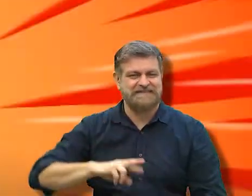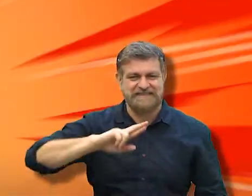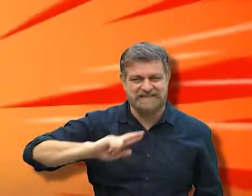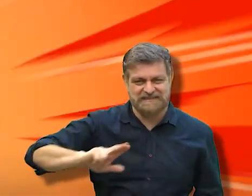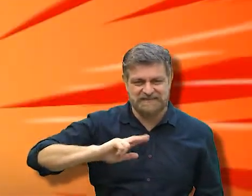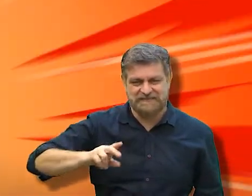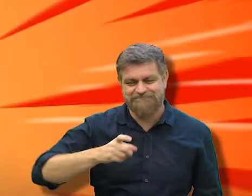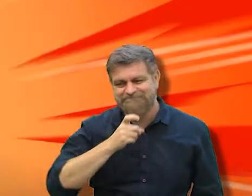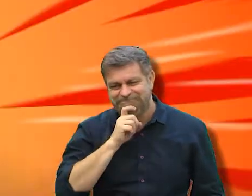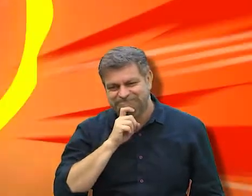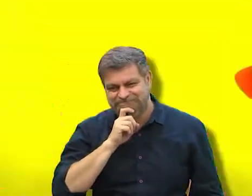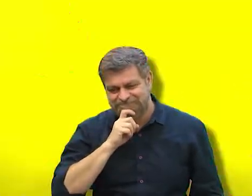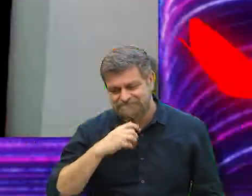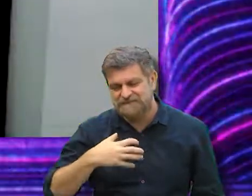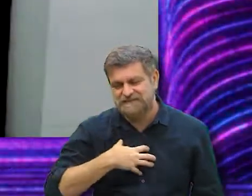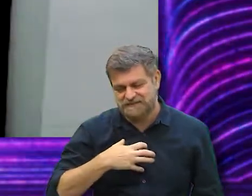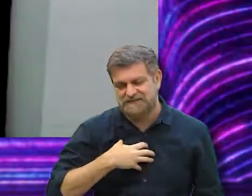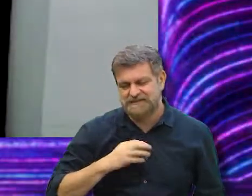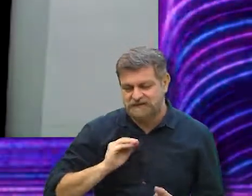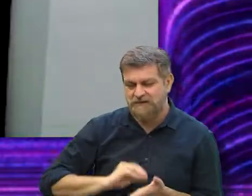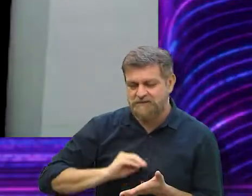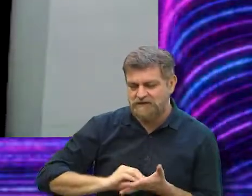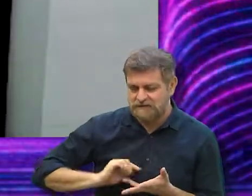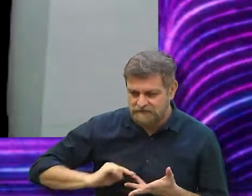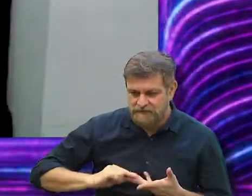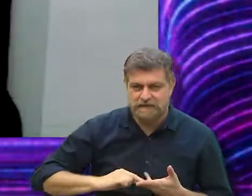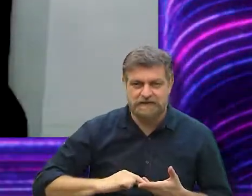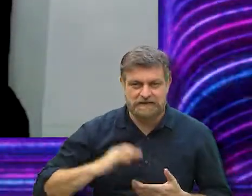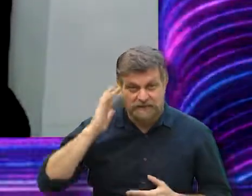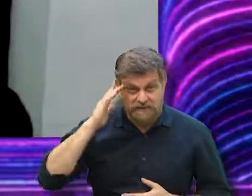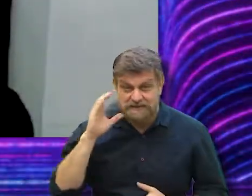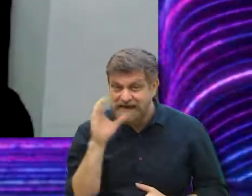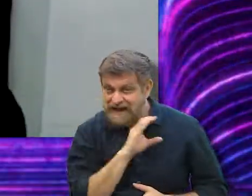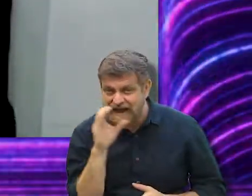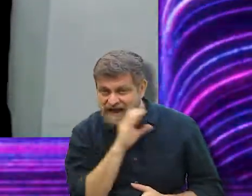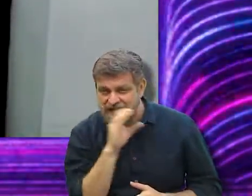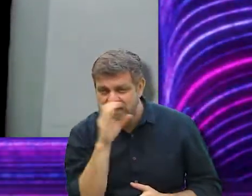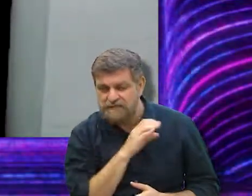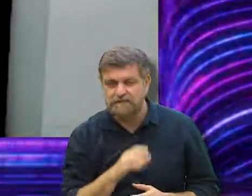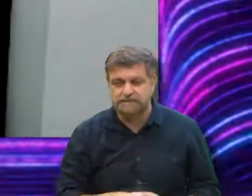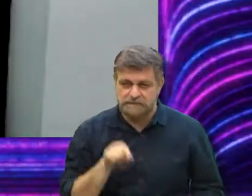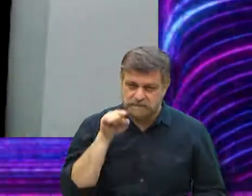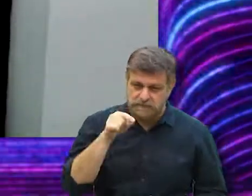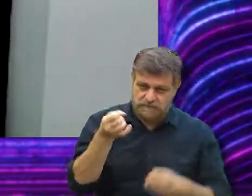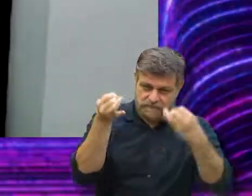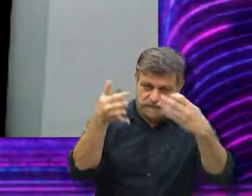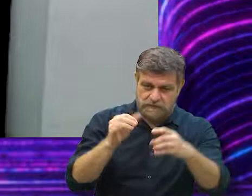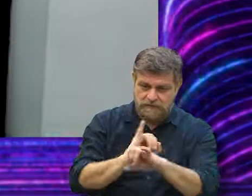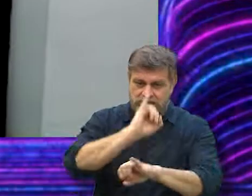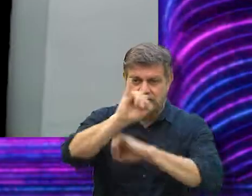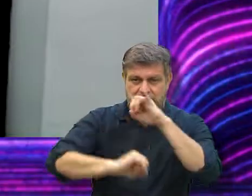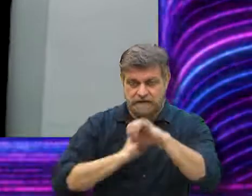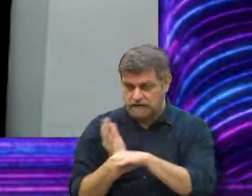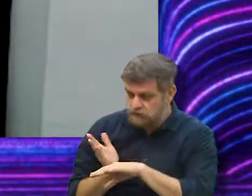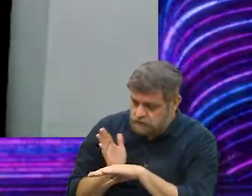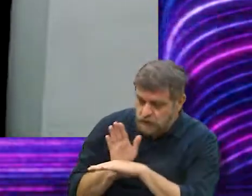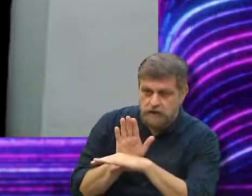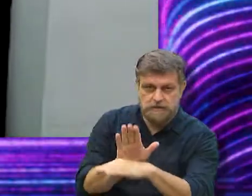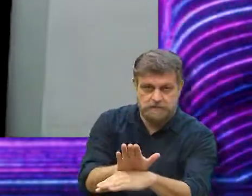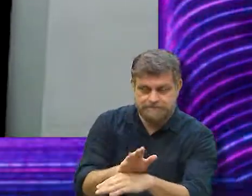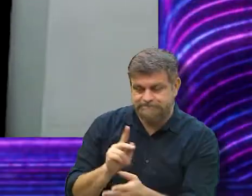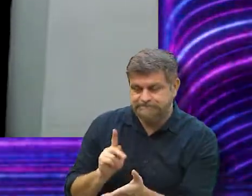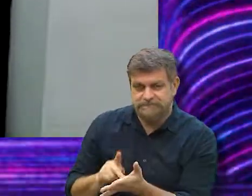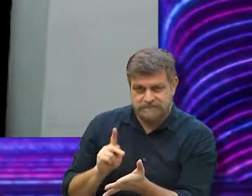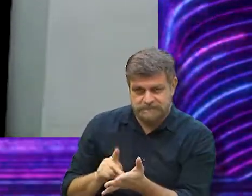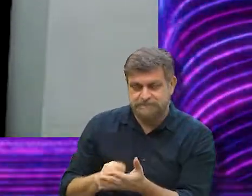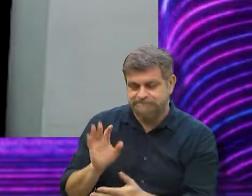eu me mandam mensagem no Instagram, e às vezes eu vejo, mora próximo, né, São Paulo, e aí essa questão da